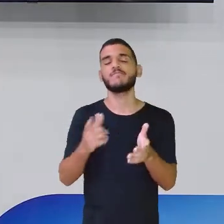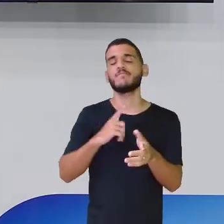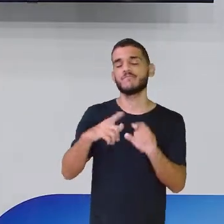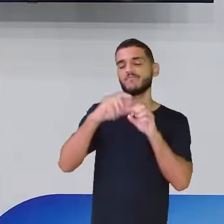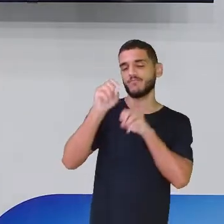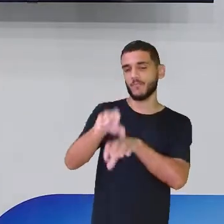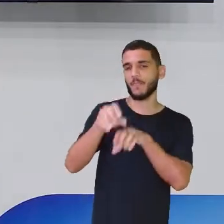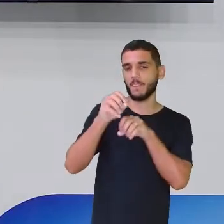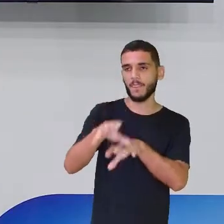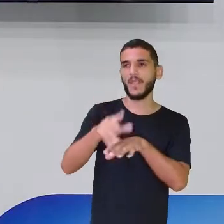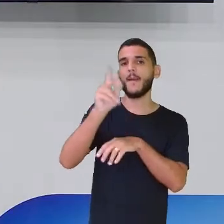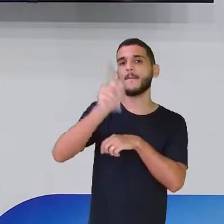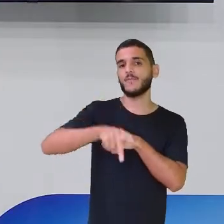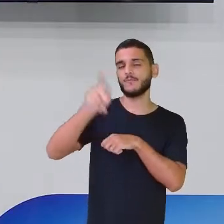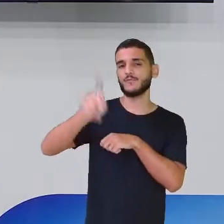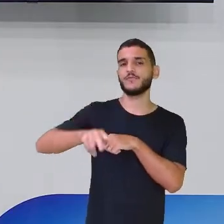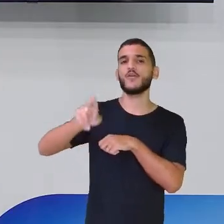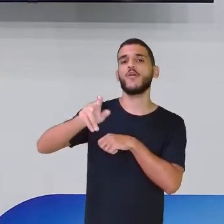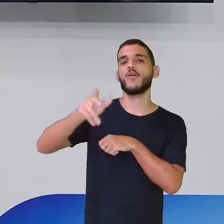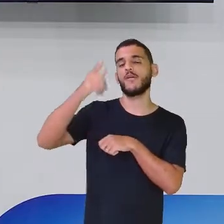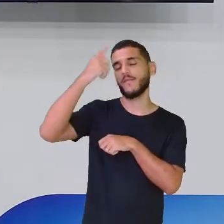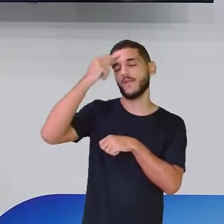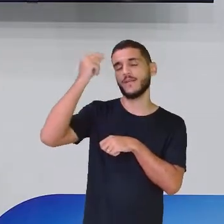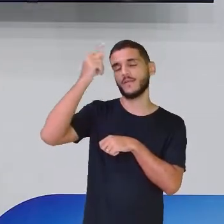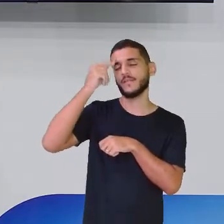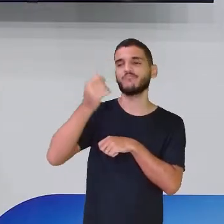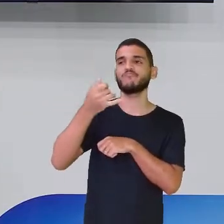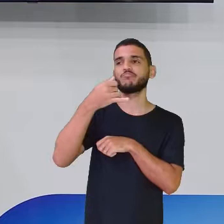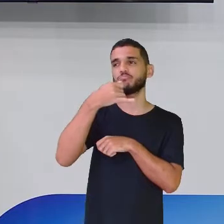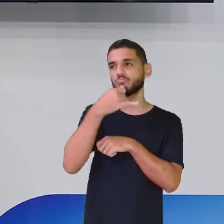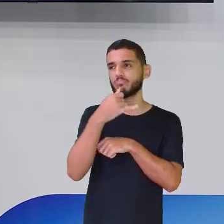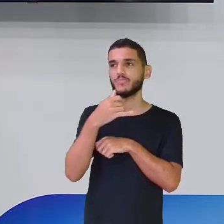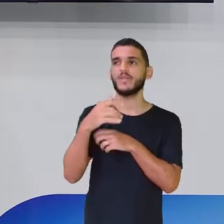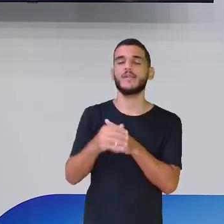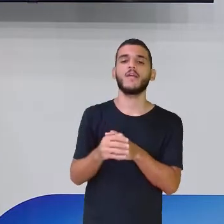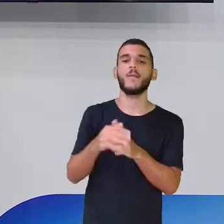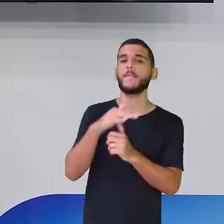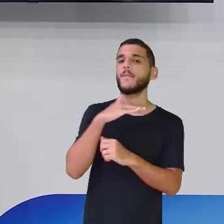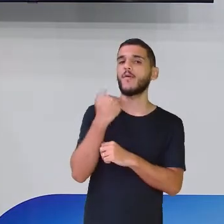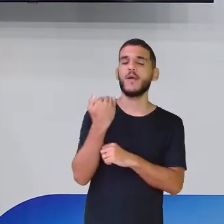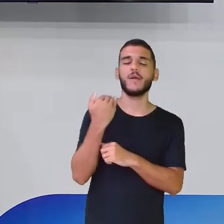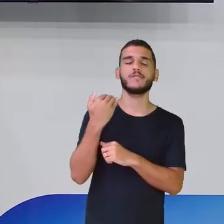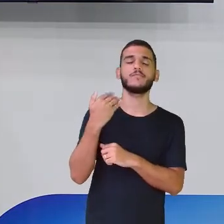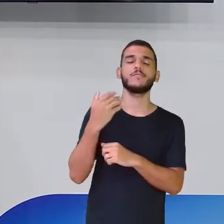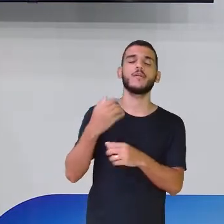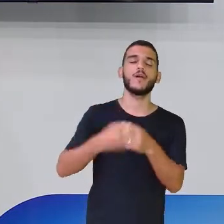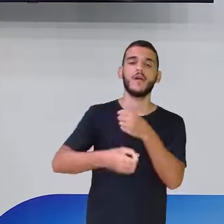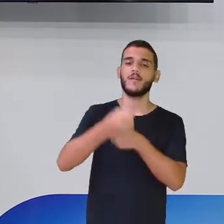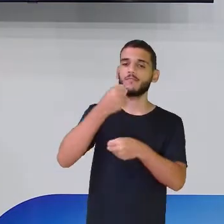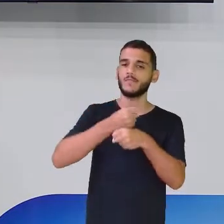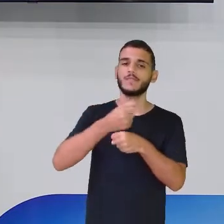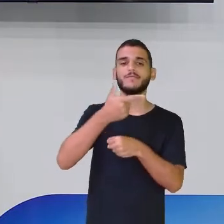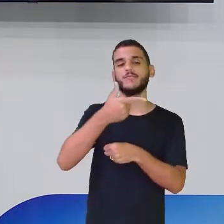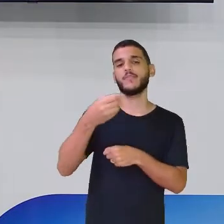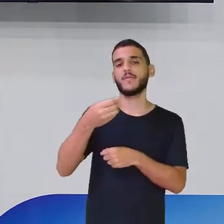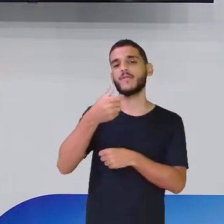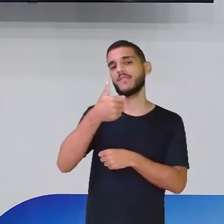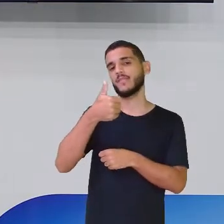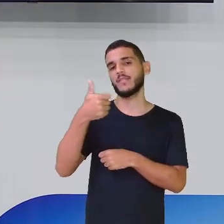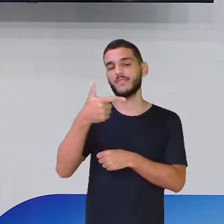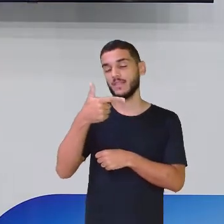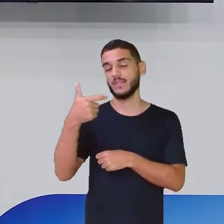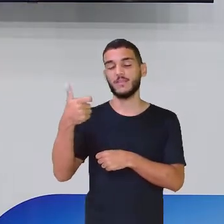era professor de uma universidade. Infelizmente, ele nos deixou o ano passado, em 2021. E ele